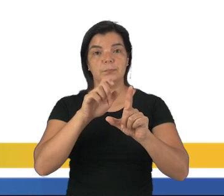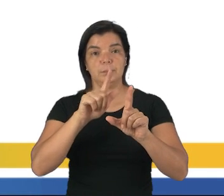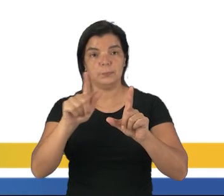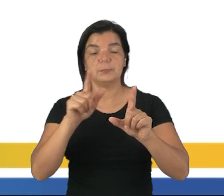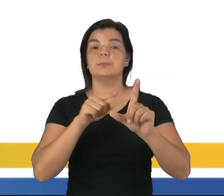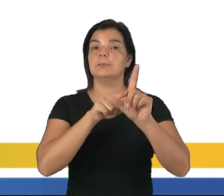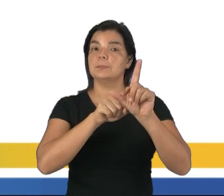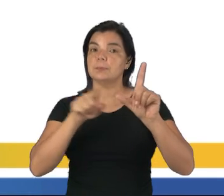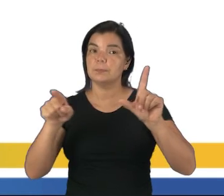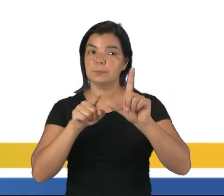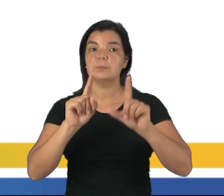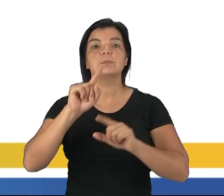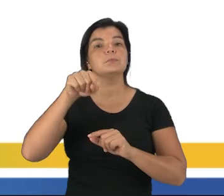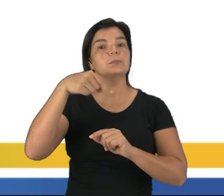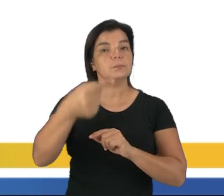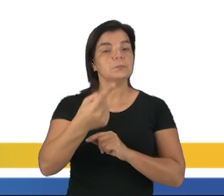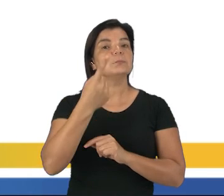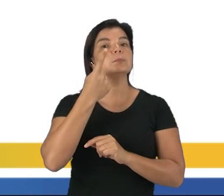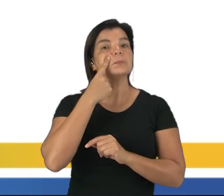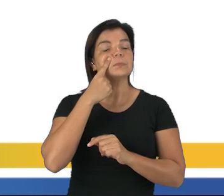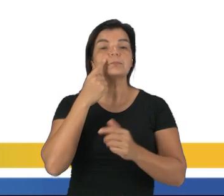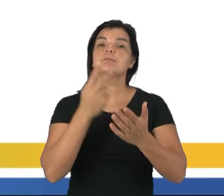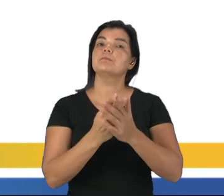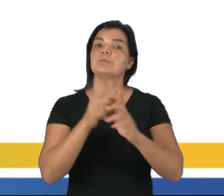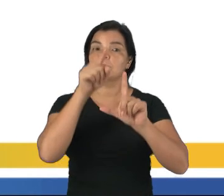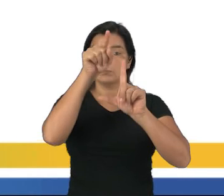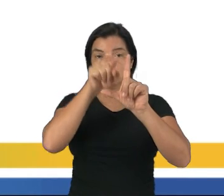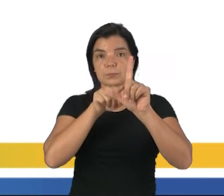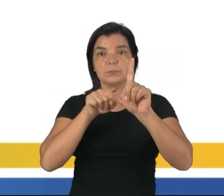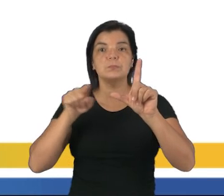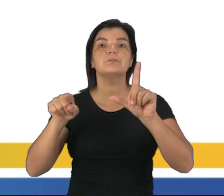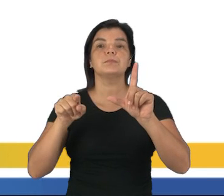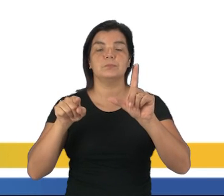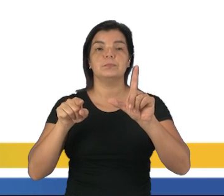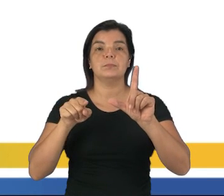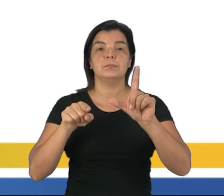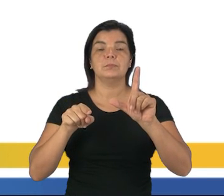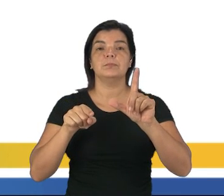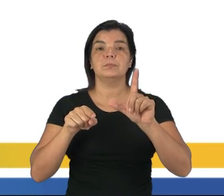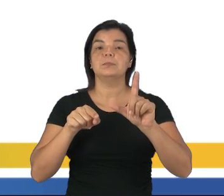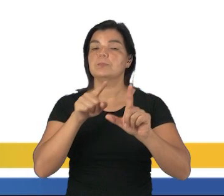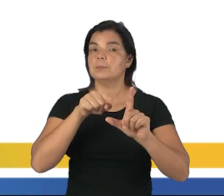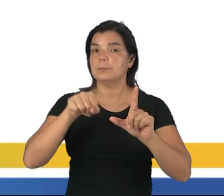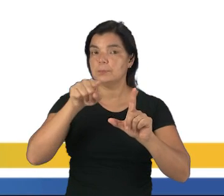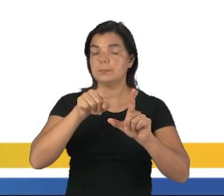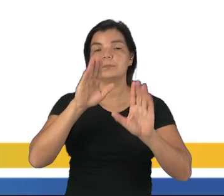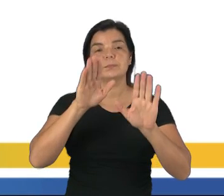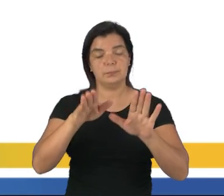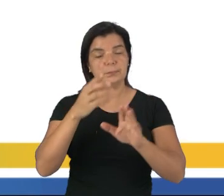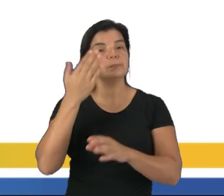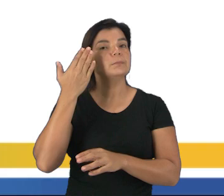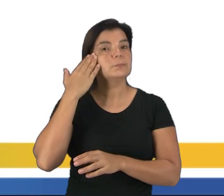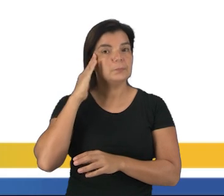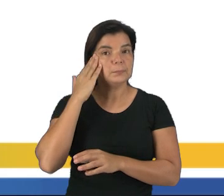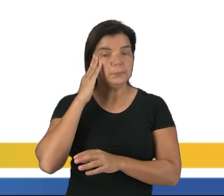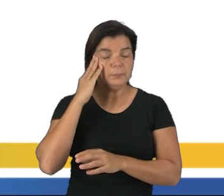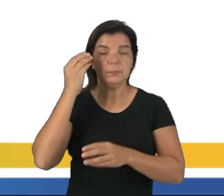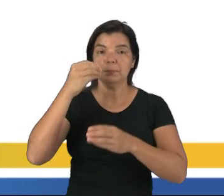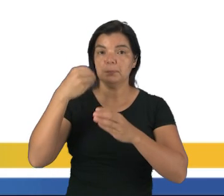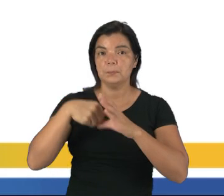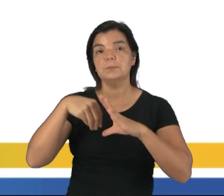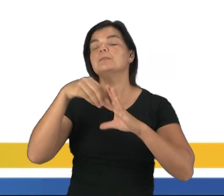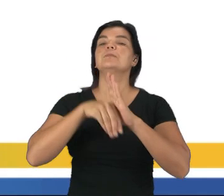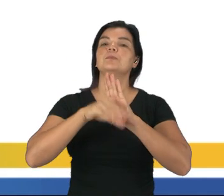função, o vértice, e depois vocês vão desenhar no plano cartesiano o gráfico da função, para ver se vocês já estão, né, por dentro